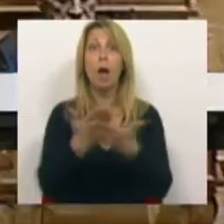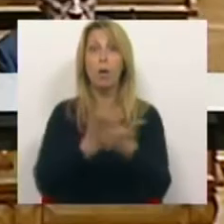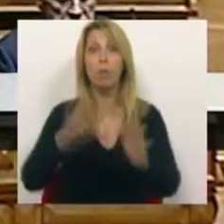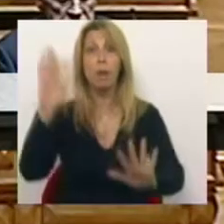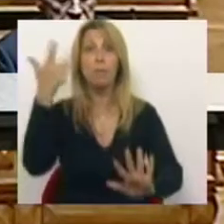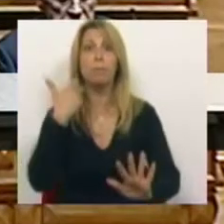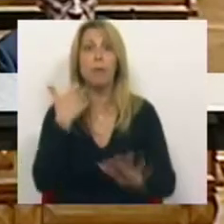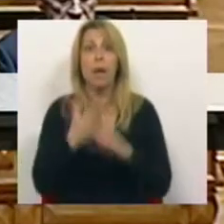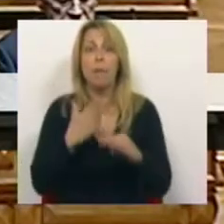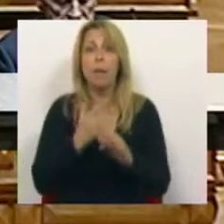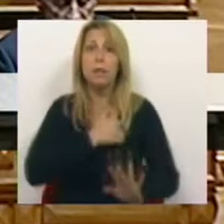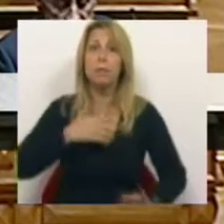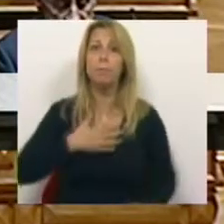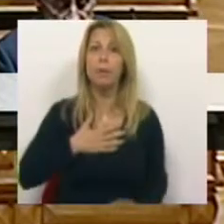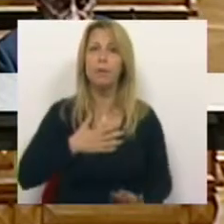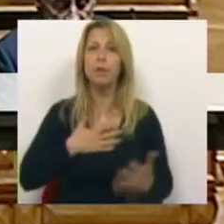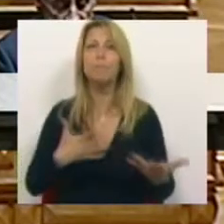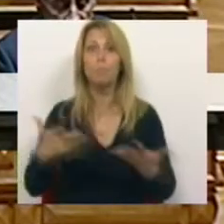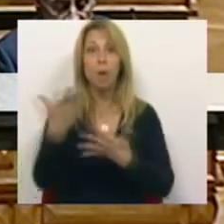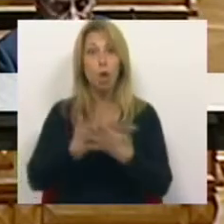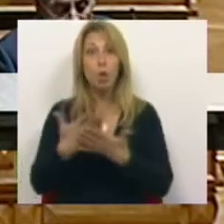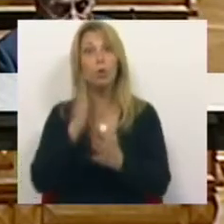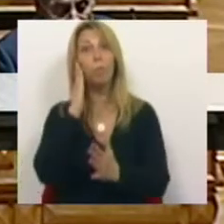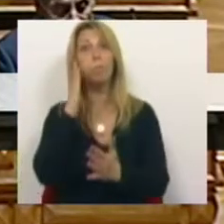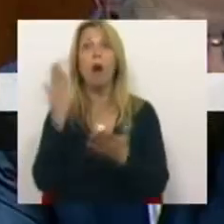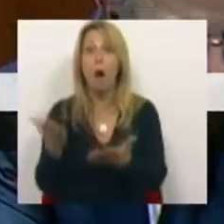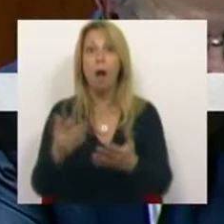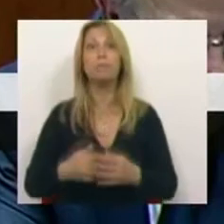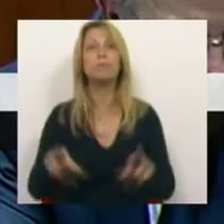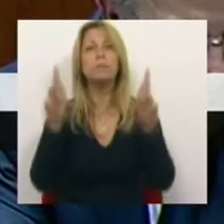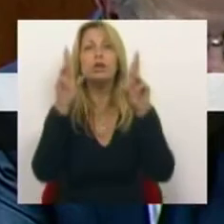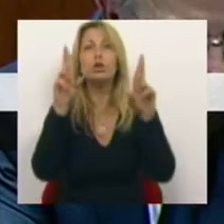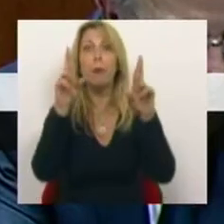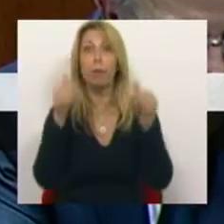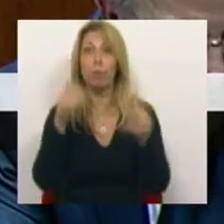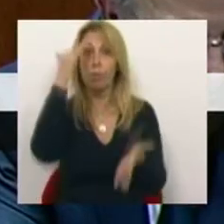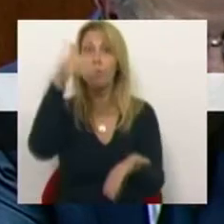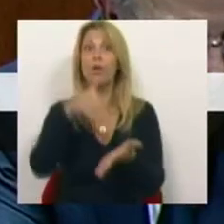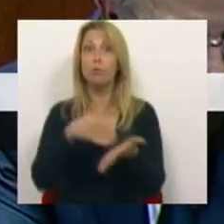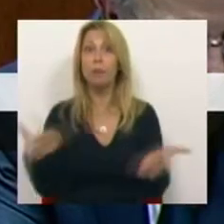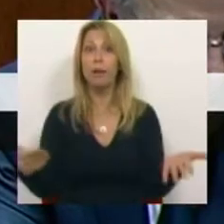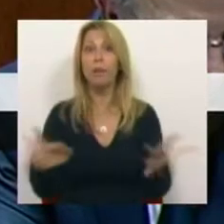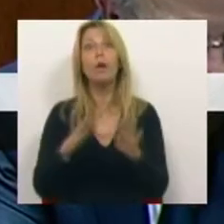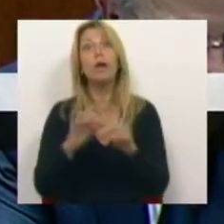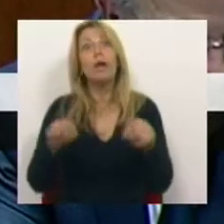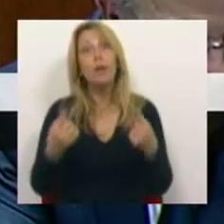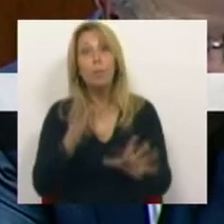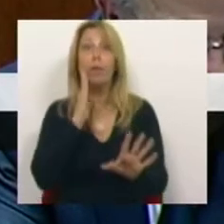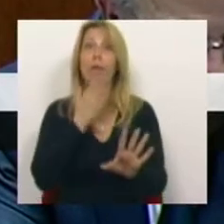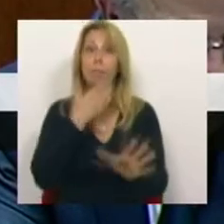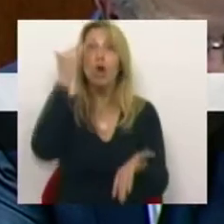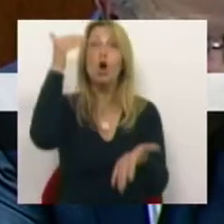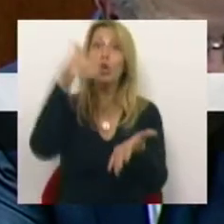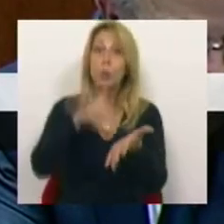particular, às pequenas e médias empresas. As negociações estão a decorrer, espero que tenham um bom resultado e, em função desse resultado, tomaremos